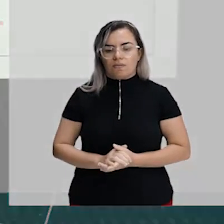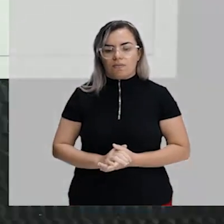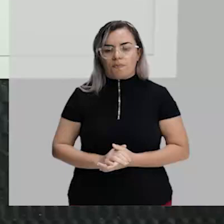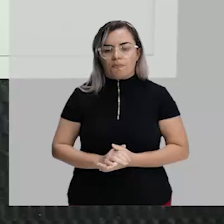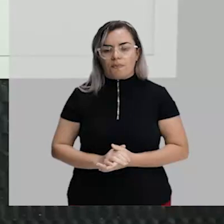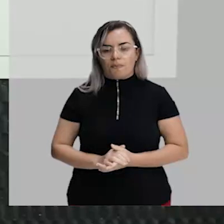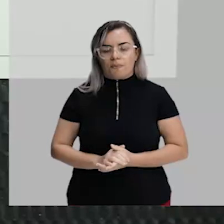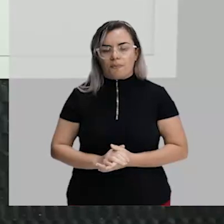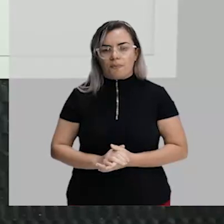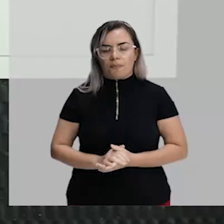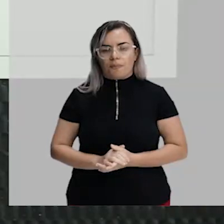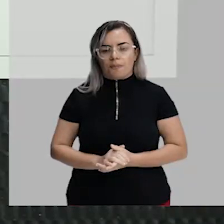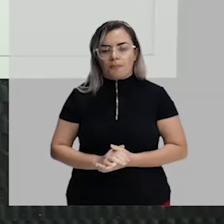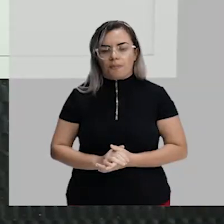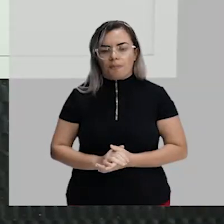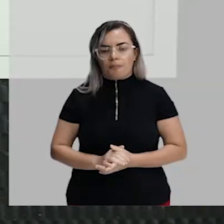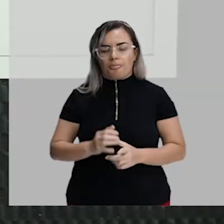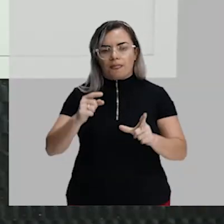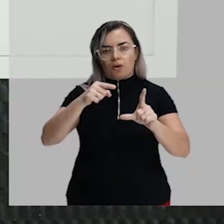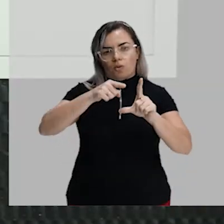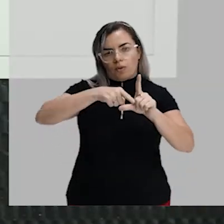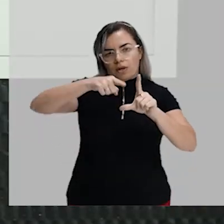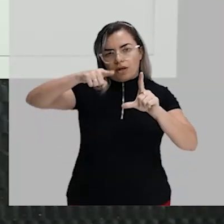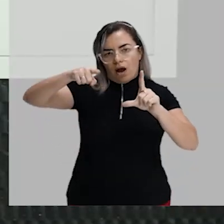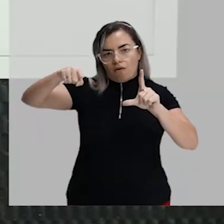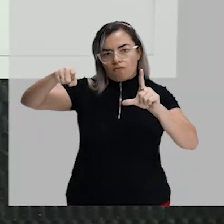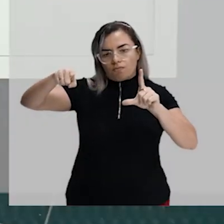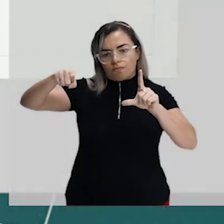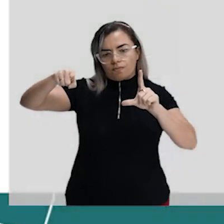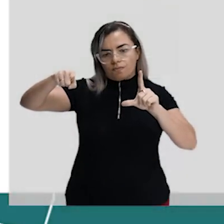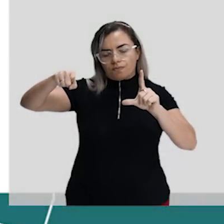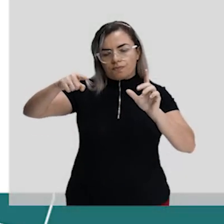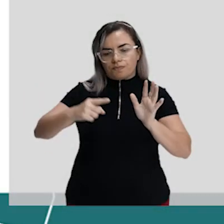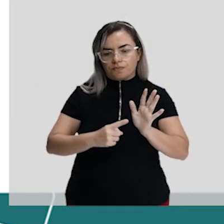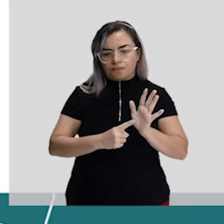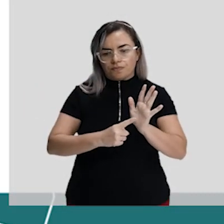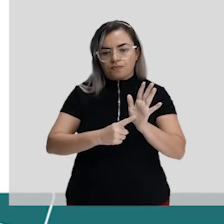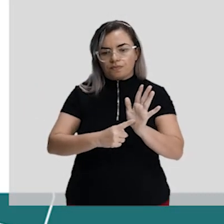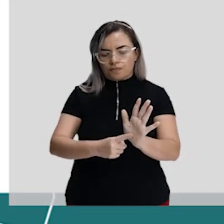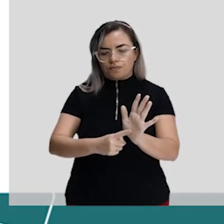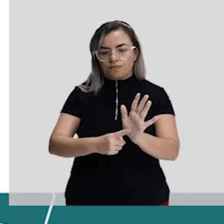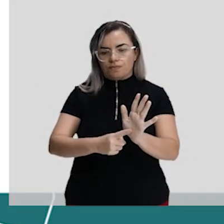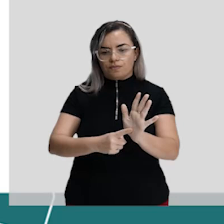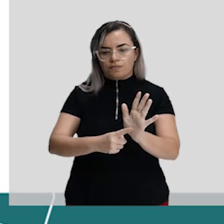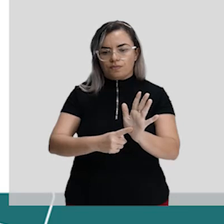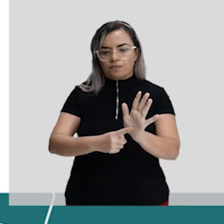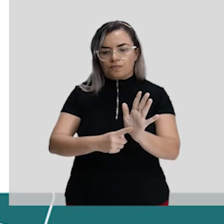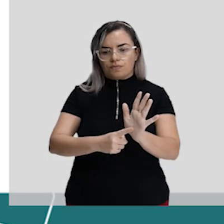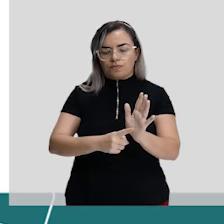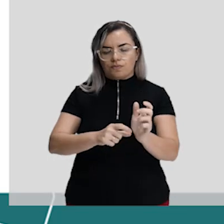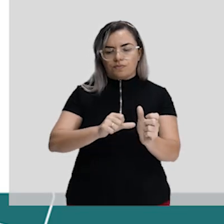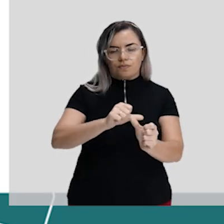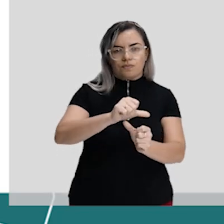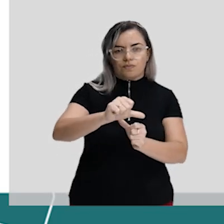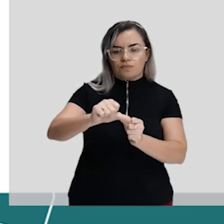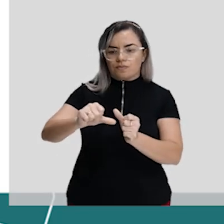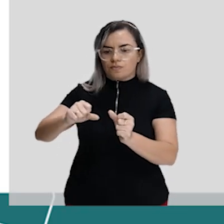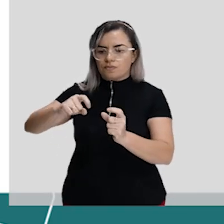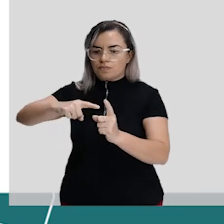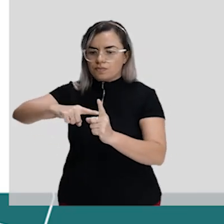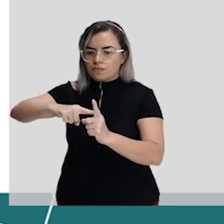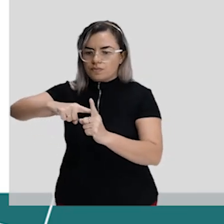seguinte: o gráfico abaixo apresenta a variação